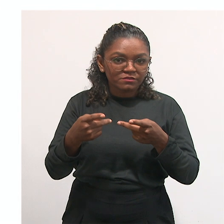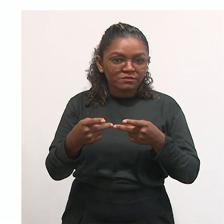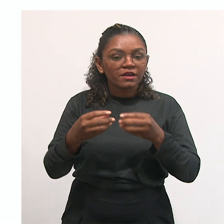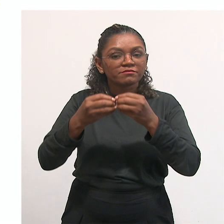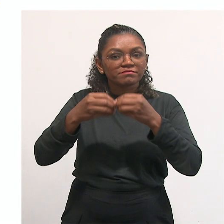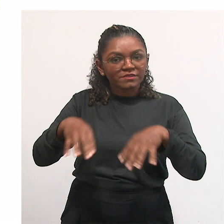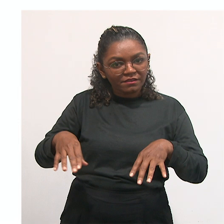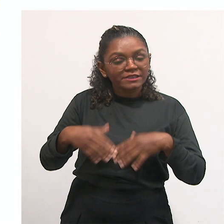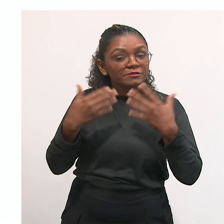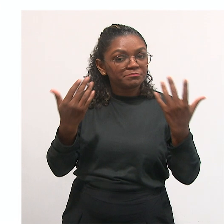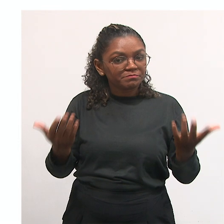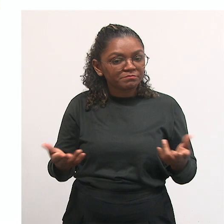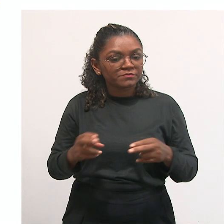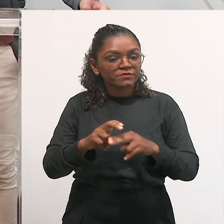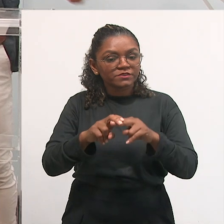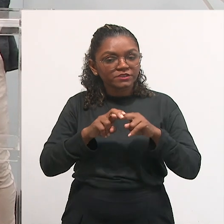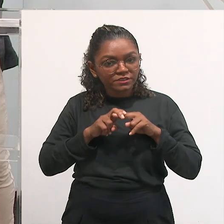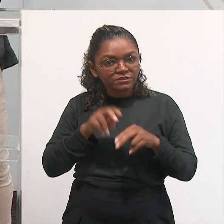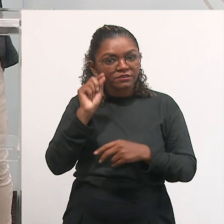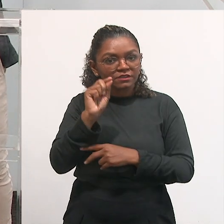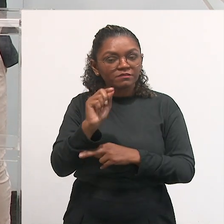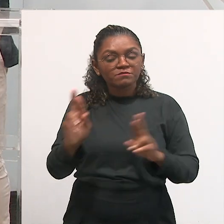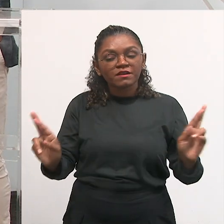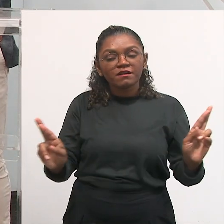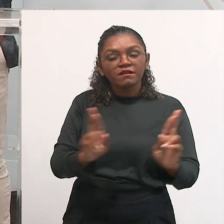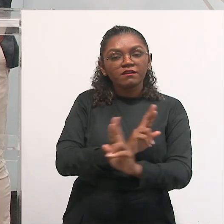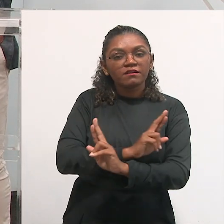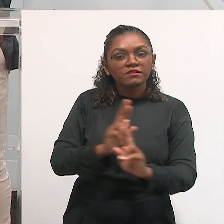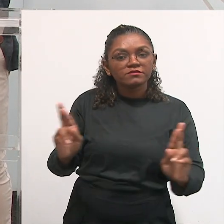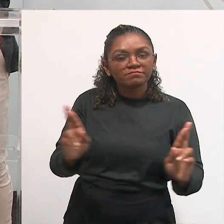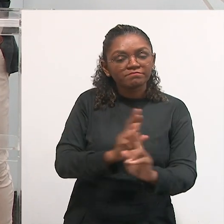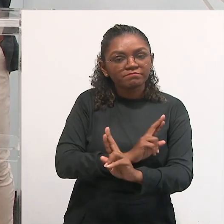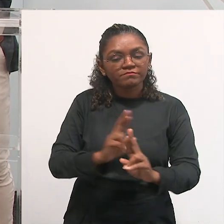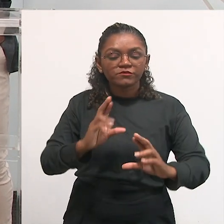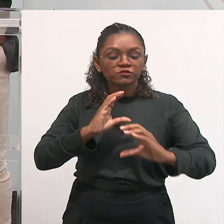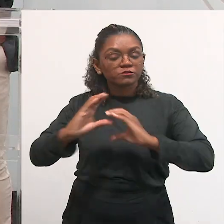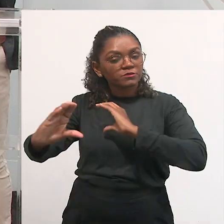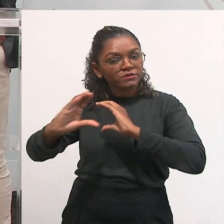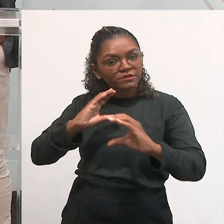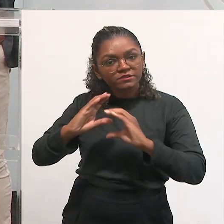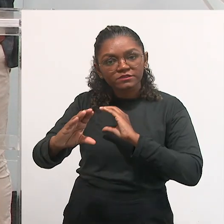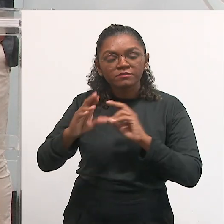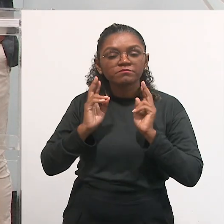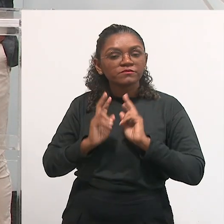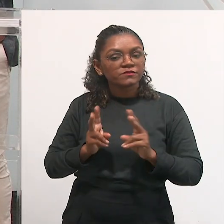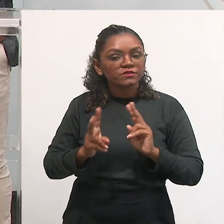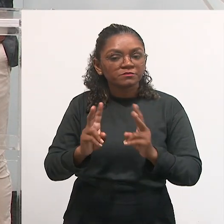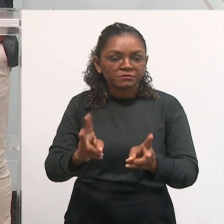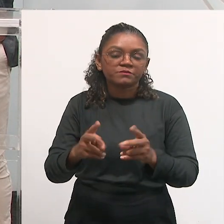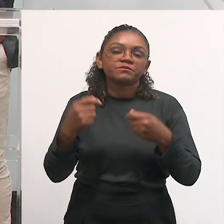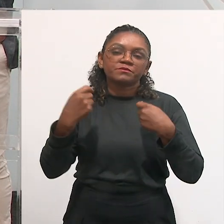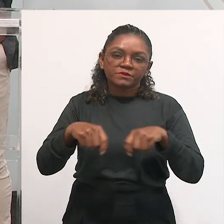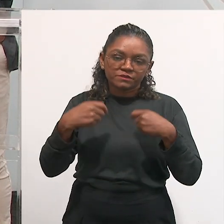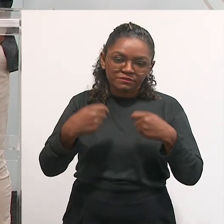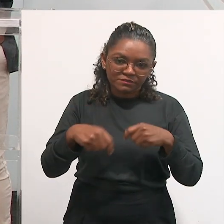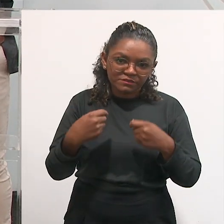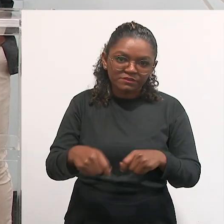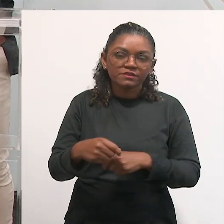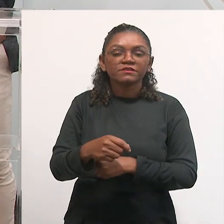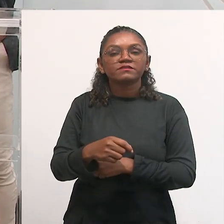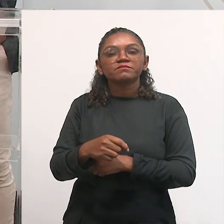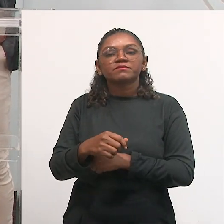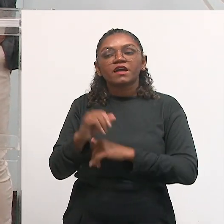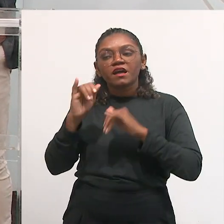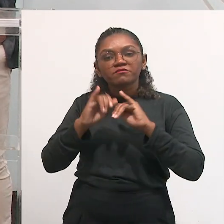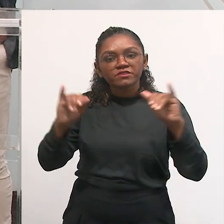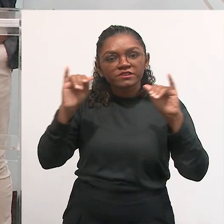afeta. Importante o relacionamento claro, é importante você comunicar sempre os stakeholders, mantê-los